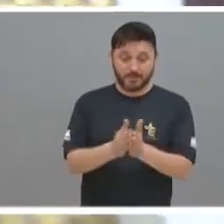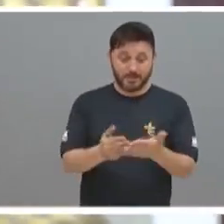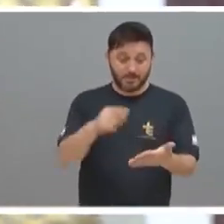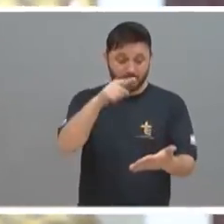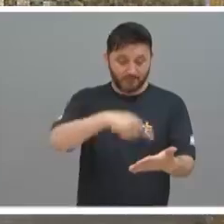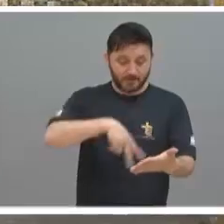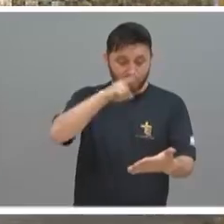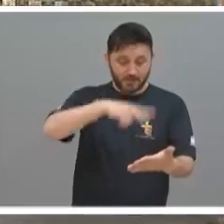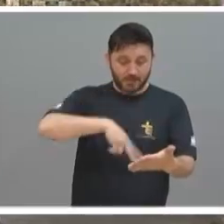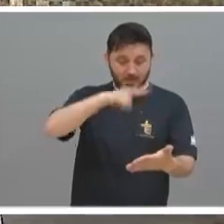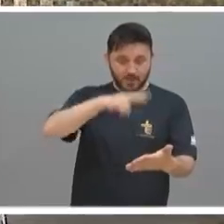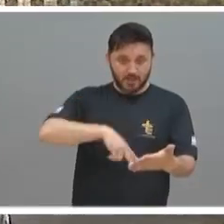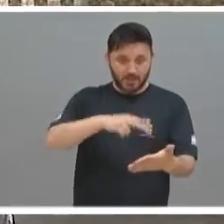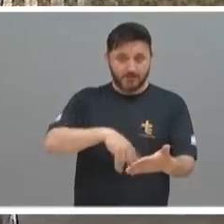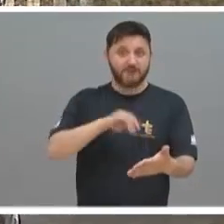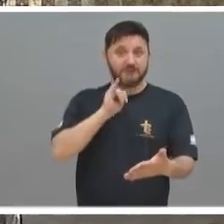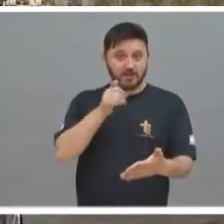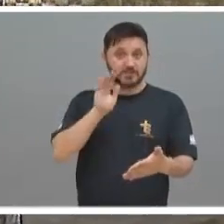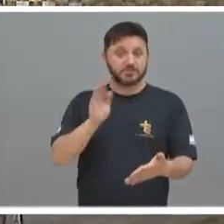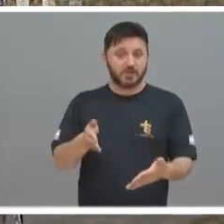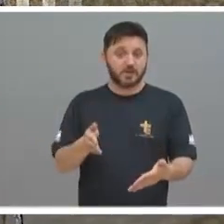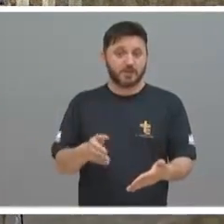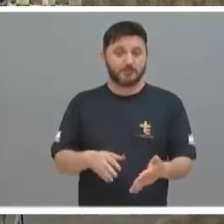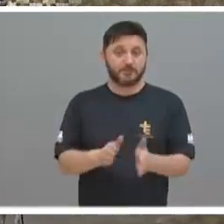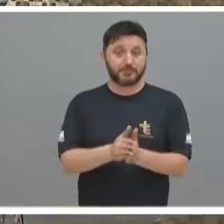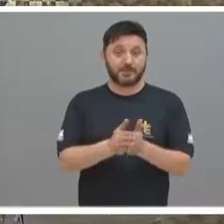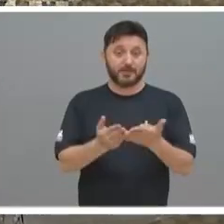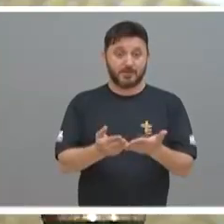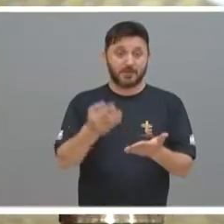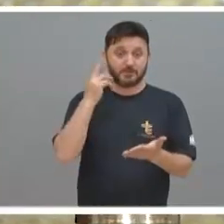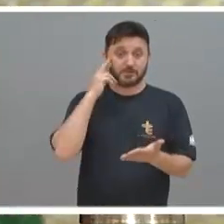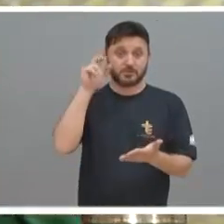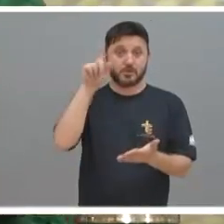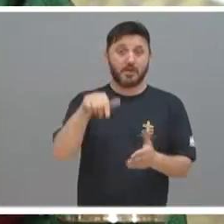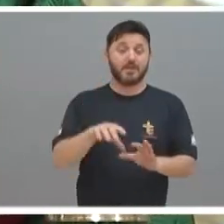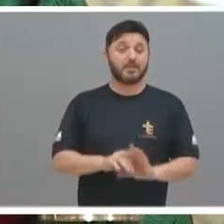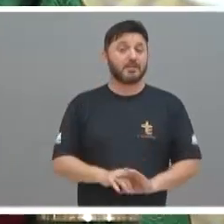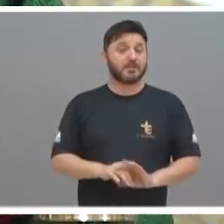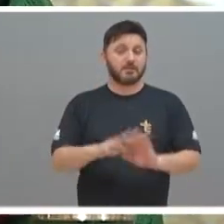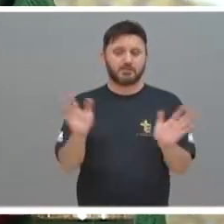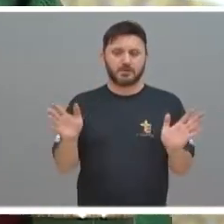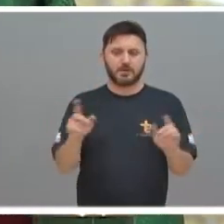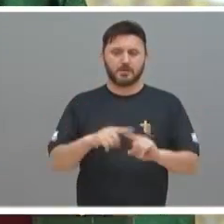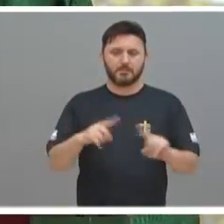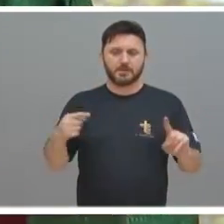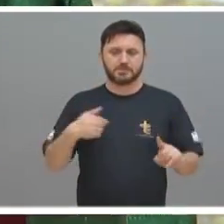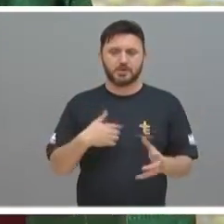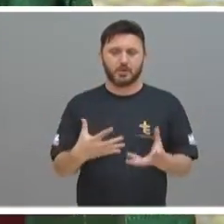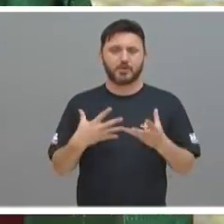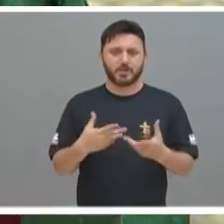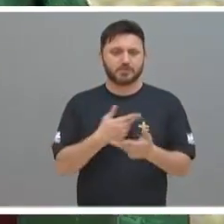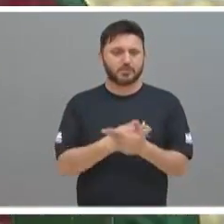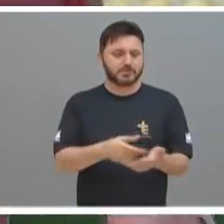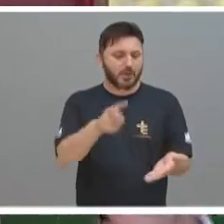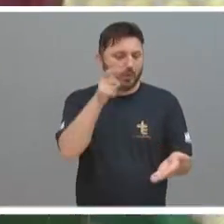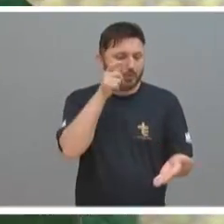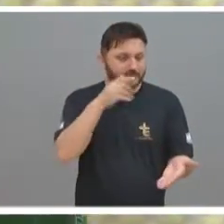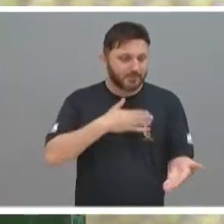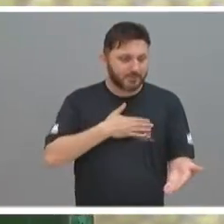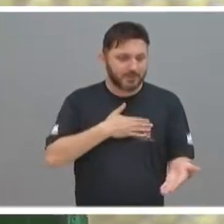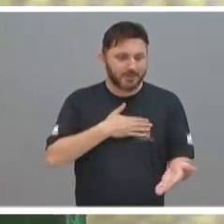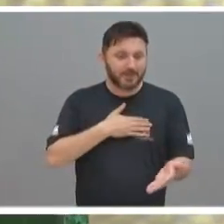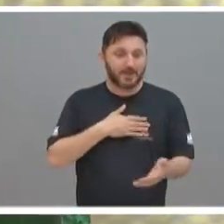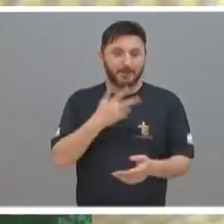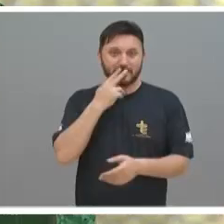dizendo, falei no ato penitencial, a palavra do Senhor é liberdade, mas eu só quero aquilo que me interessa, me escravizo.